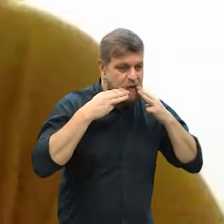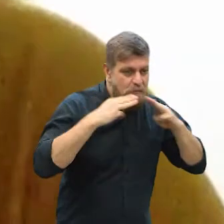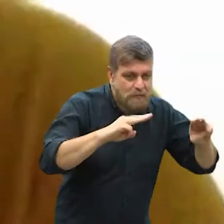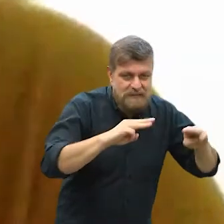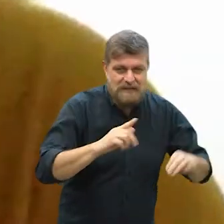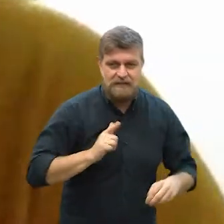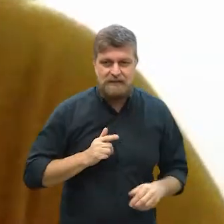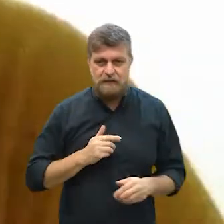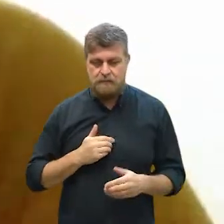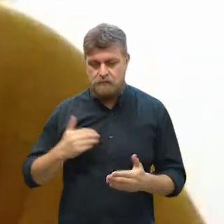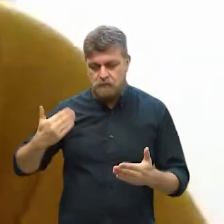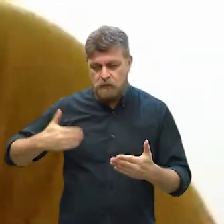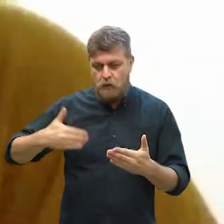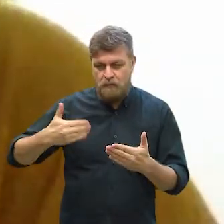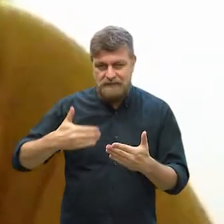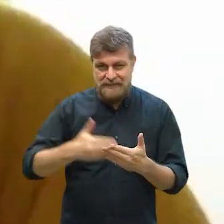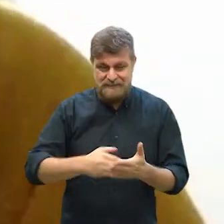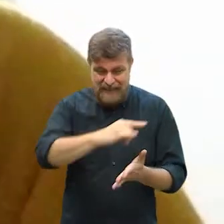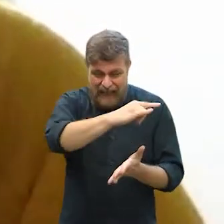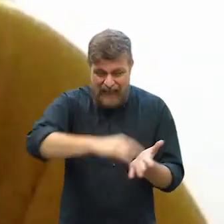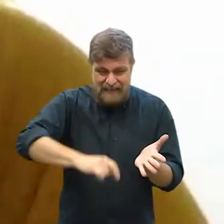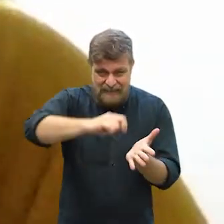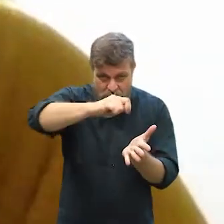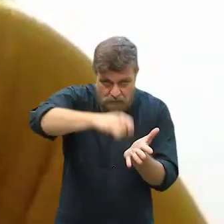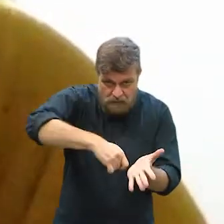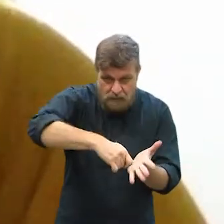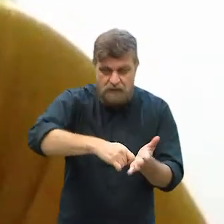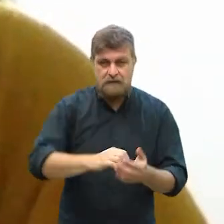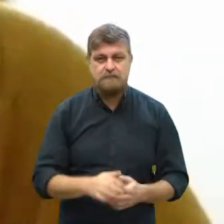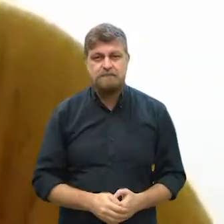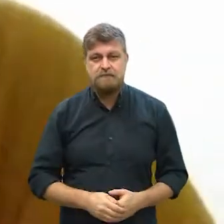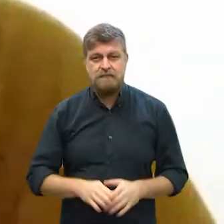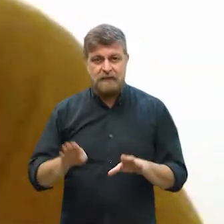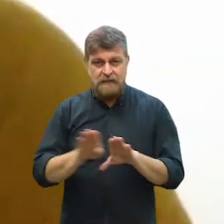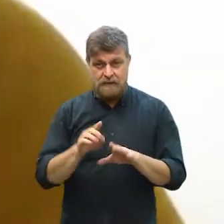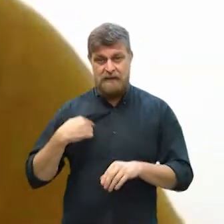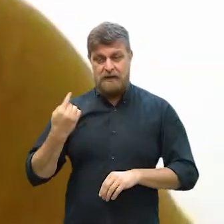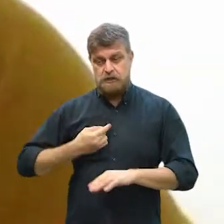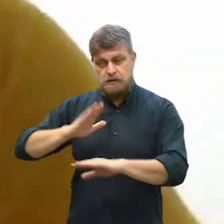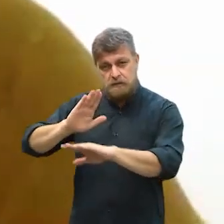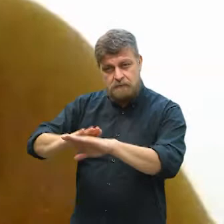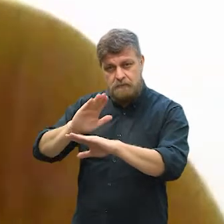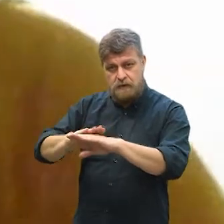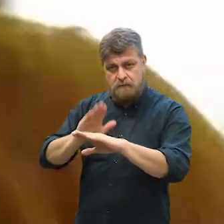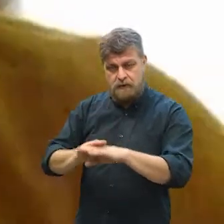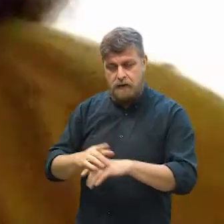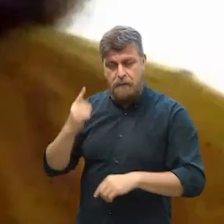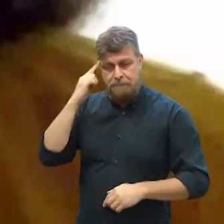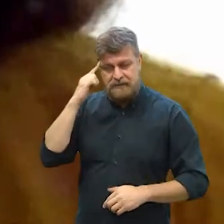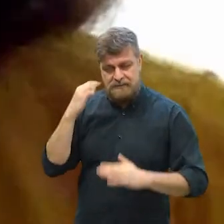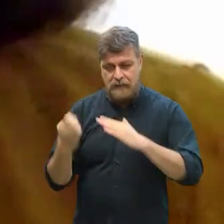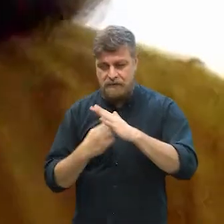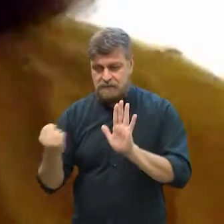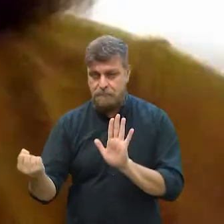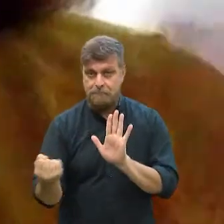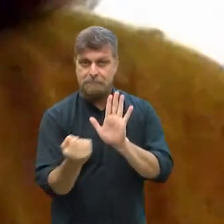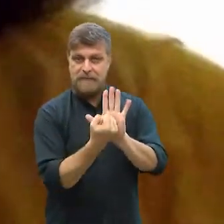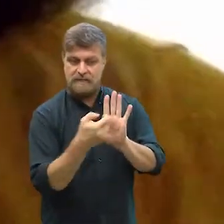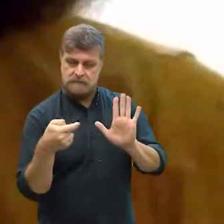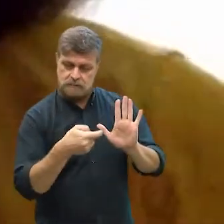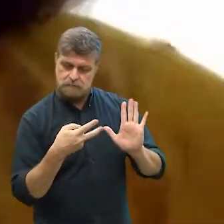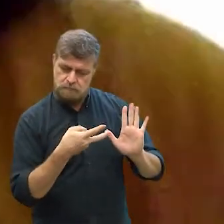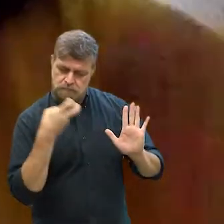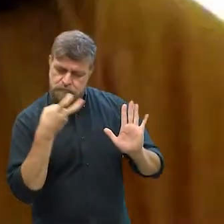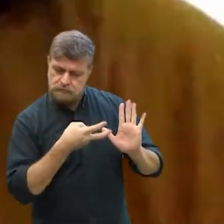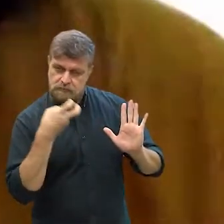de negociação até a assinatura do contrato para essas agências. Como do outro lado, a gente olha para as marcas e entende as marcas, que